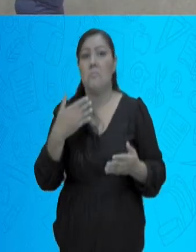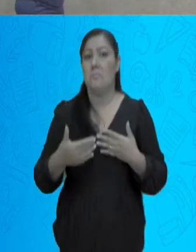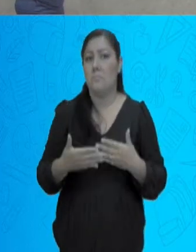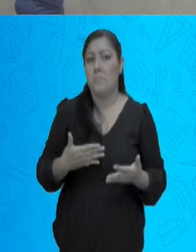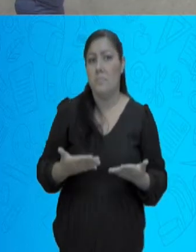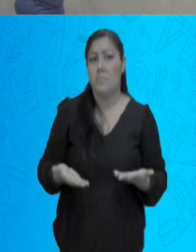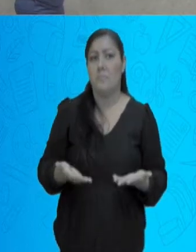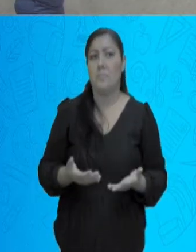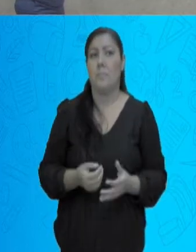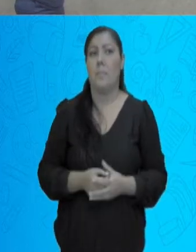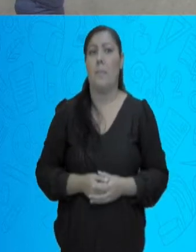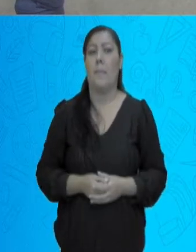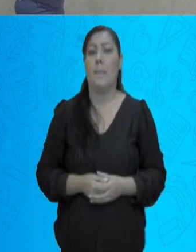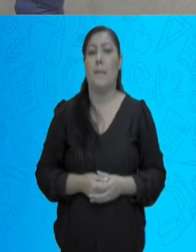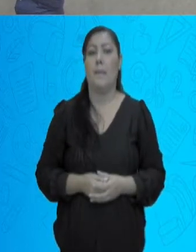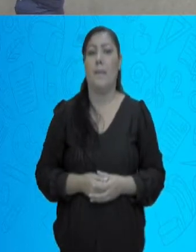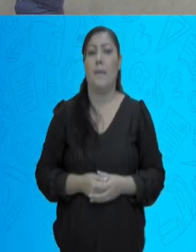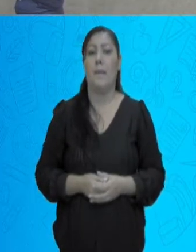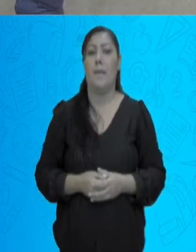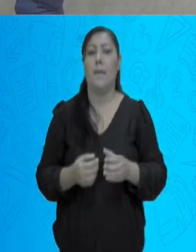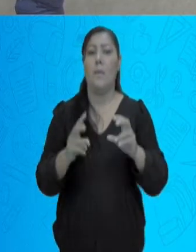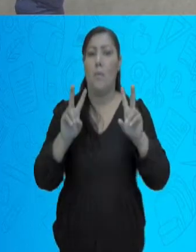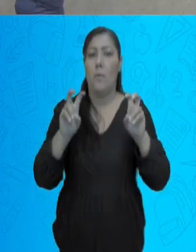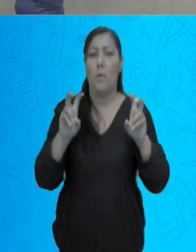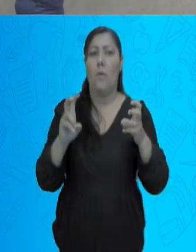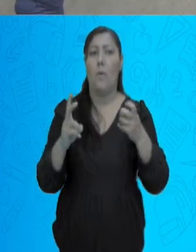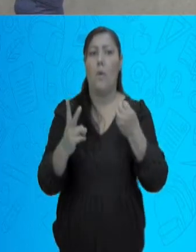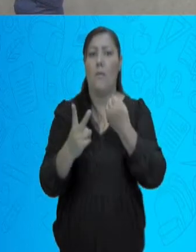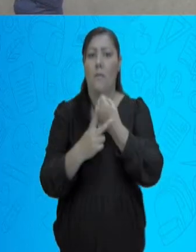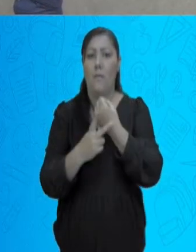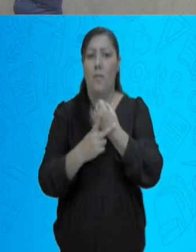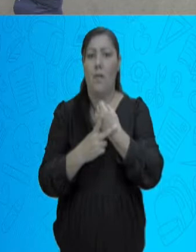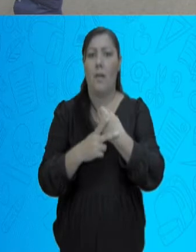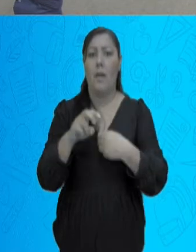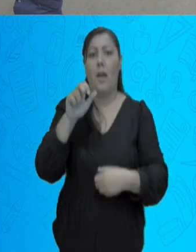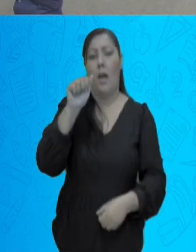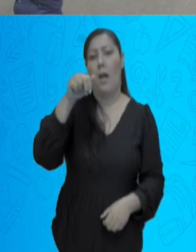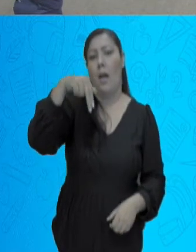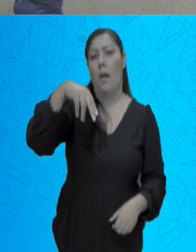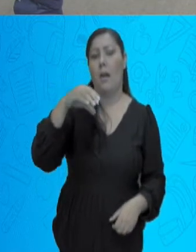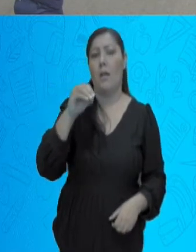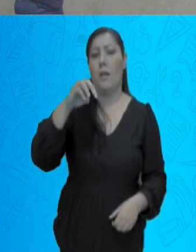gente vai citar um novo termo, que é chamado de verbos anômalos.